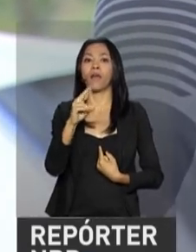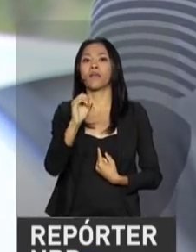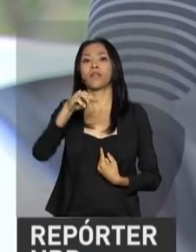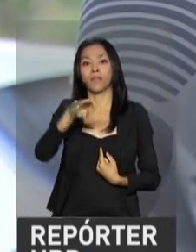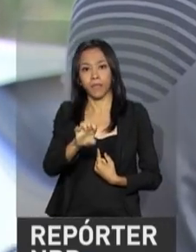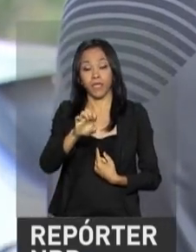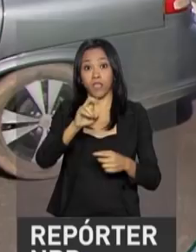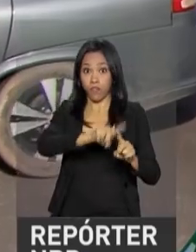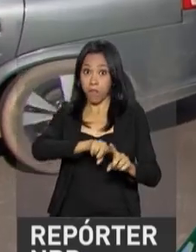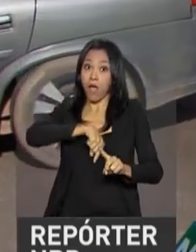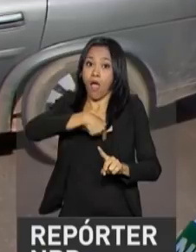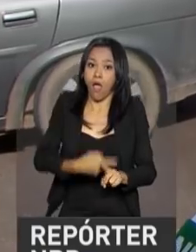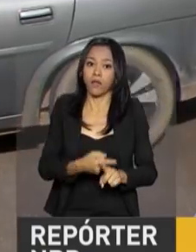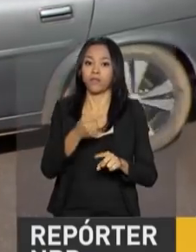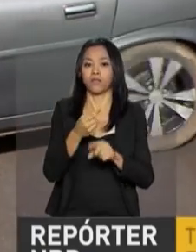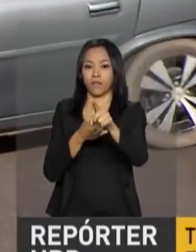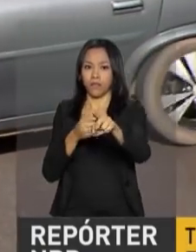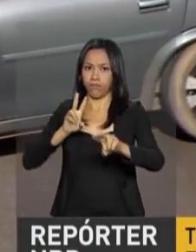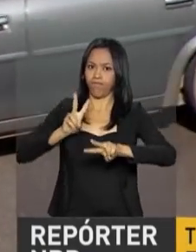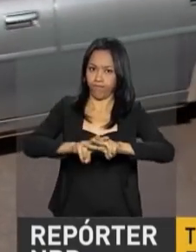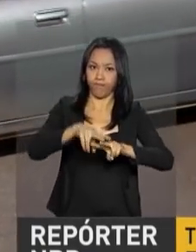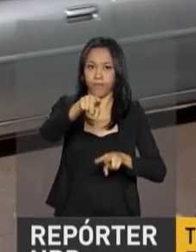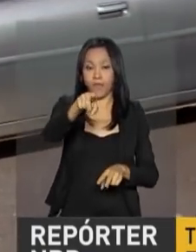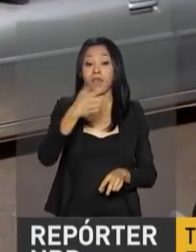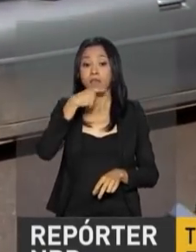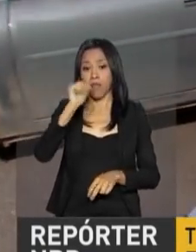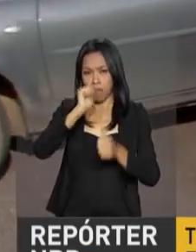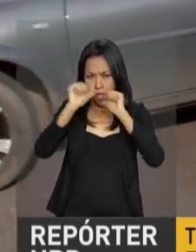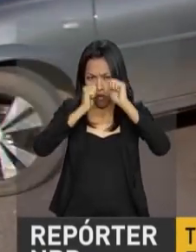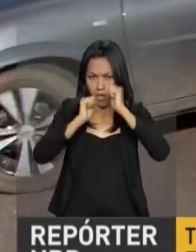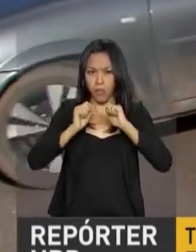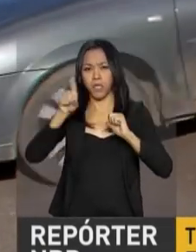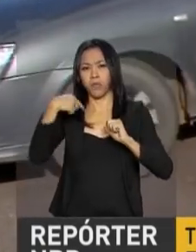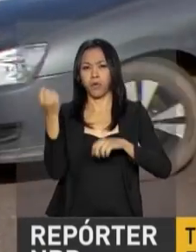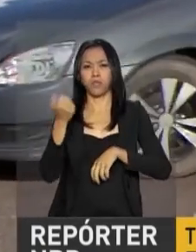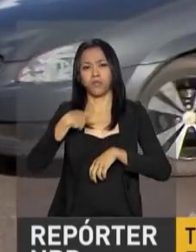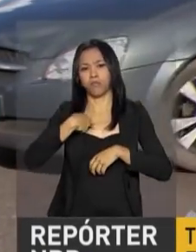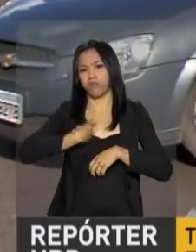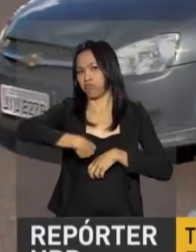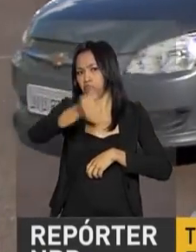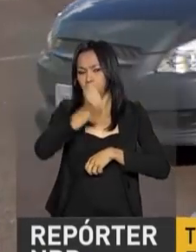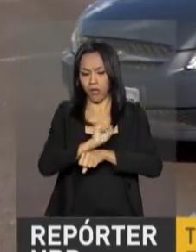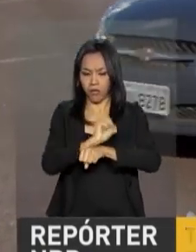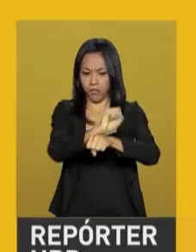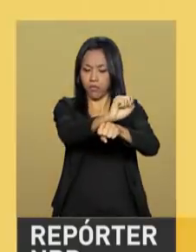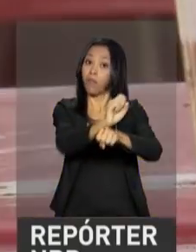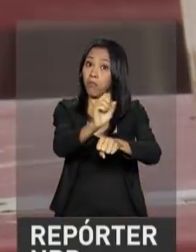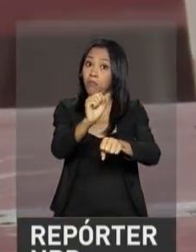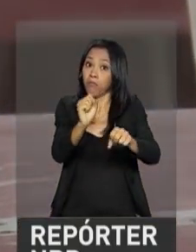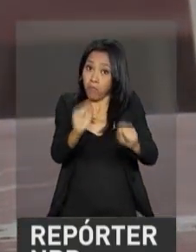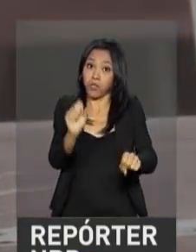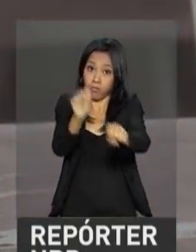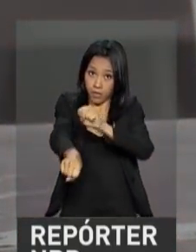foi ampliada quem ingere bebida alcoólica e pega um volante ela está sujeita a matar se